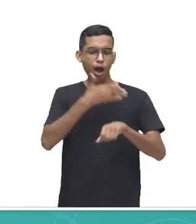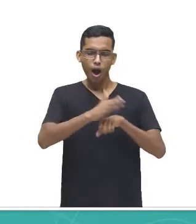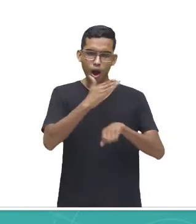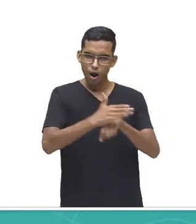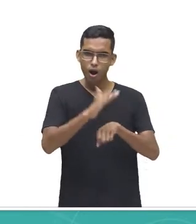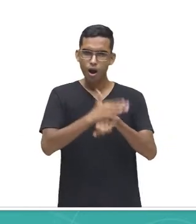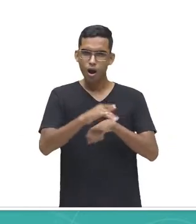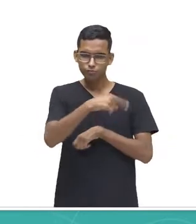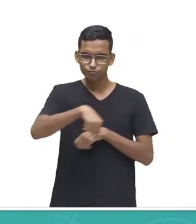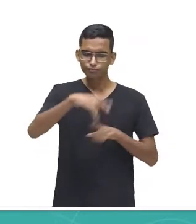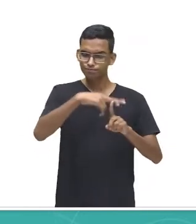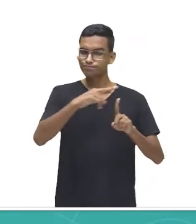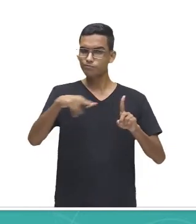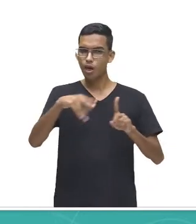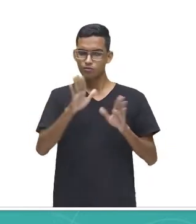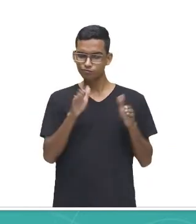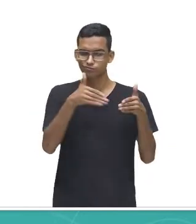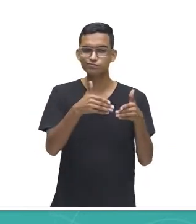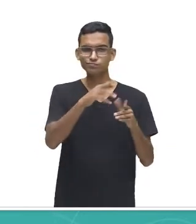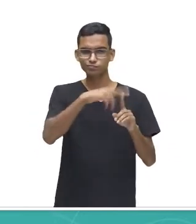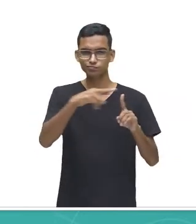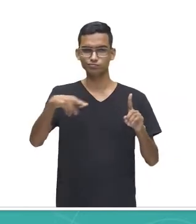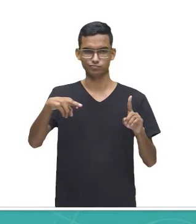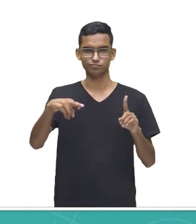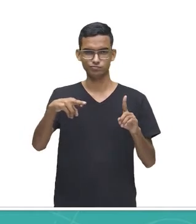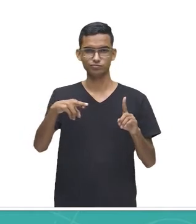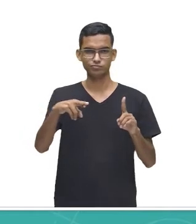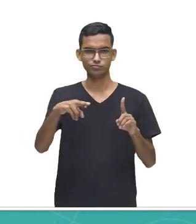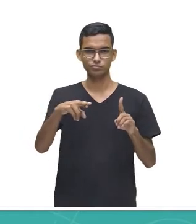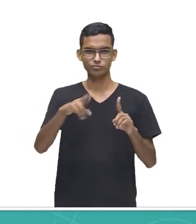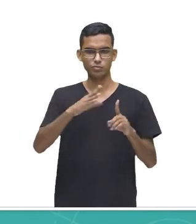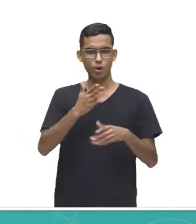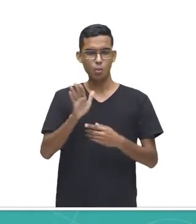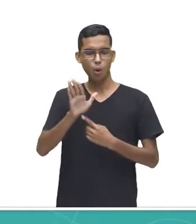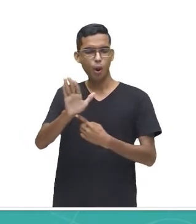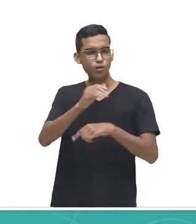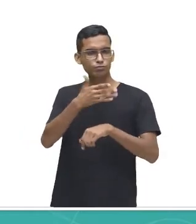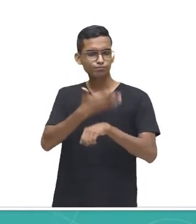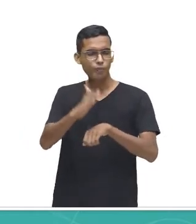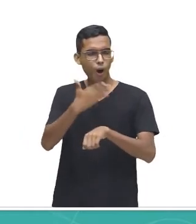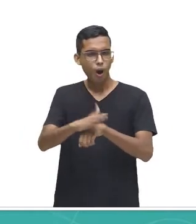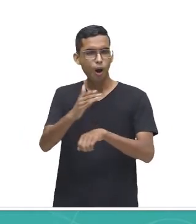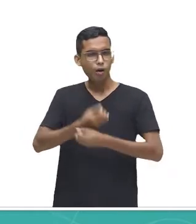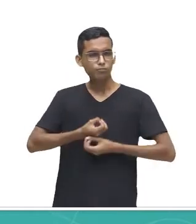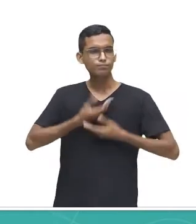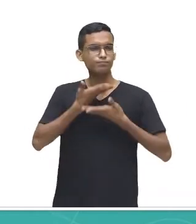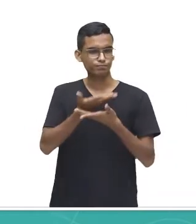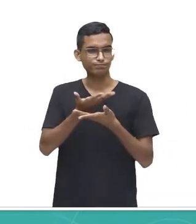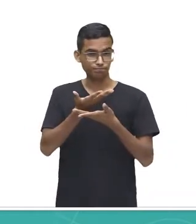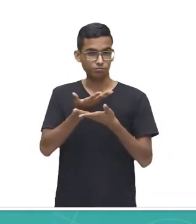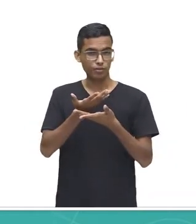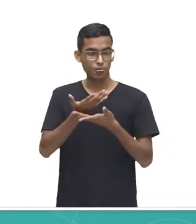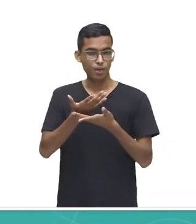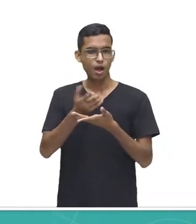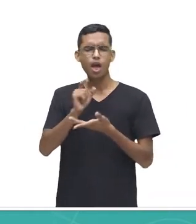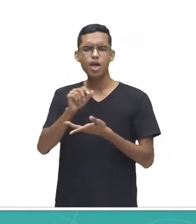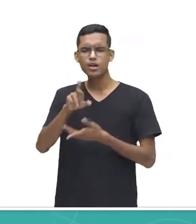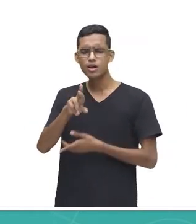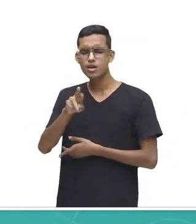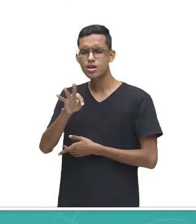O fenômeno religioso se mostrando na prática. E ritos. Nós estudamos